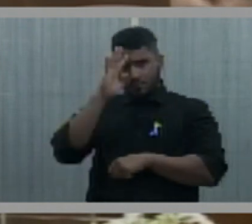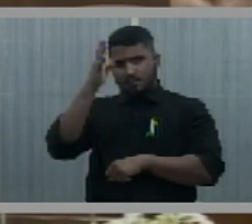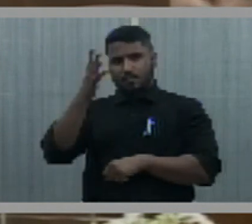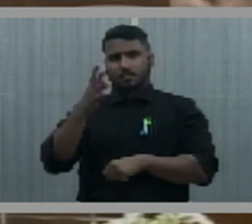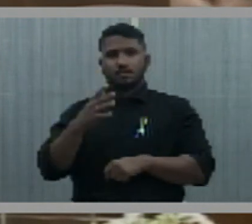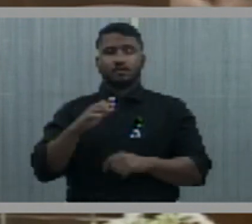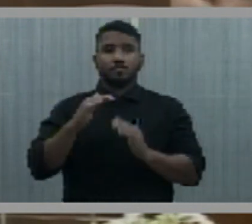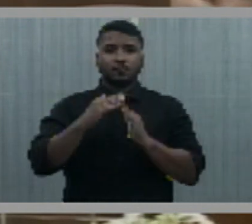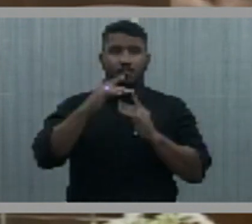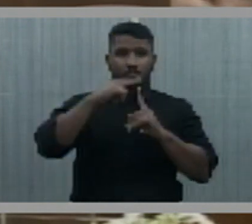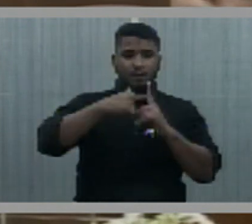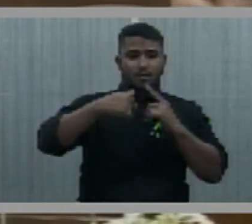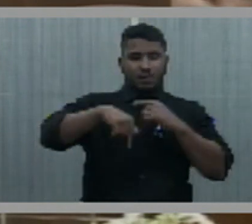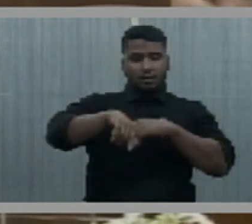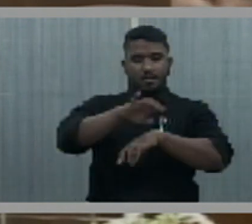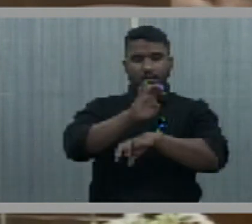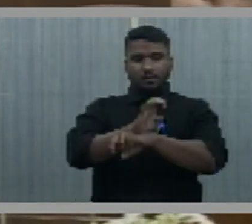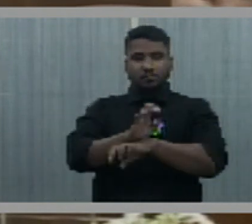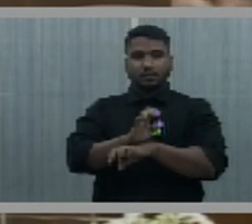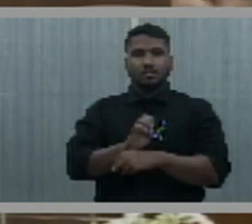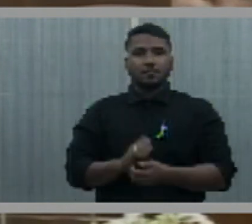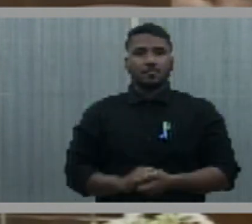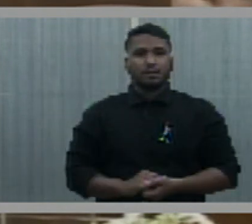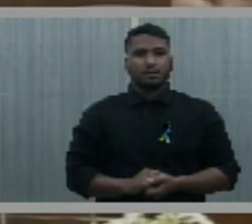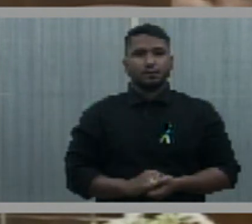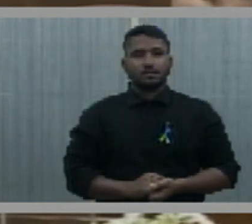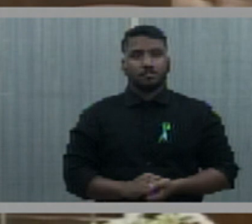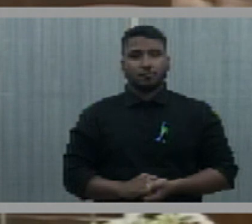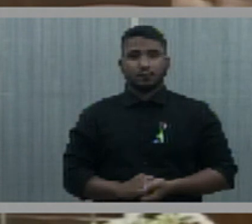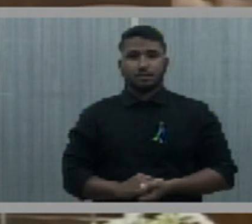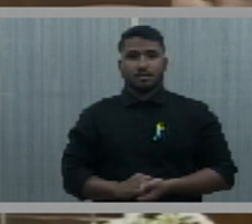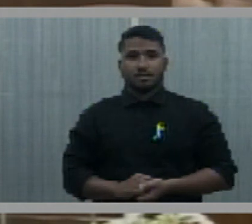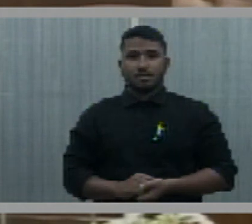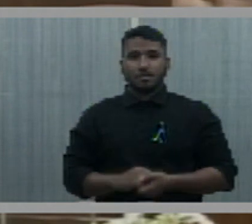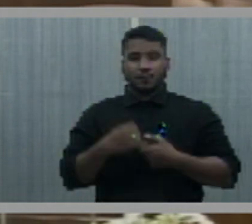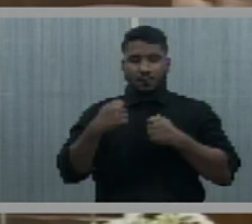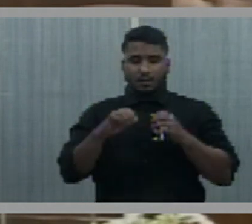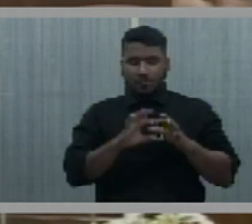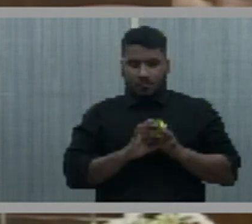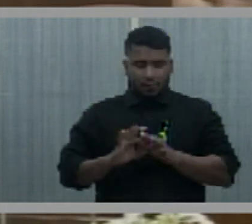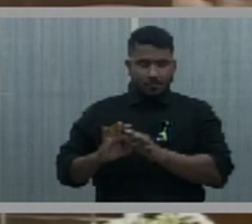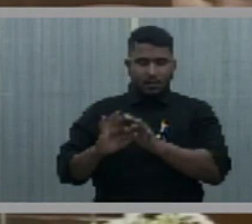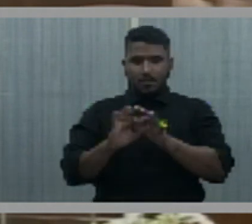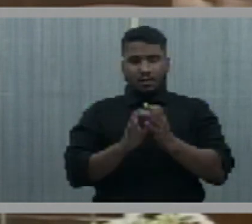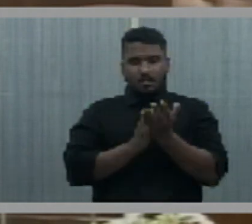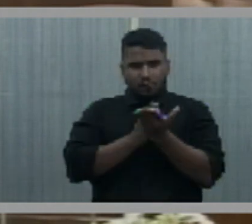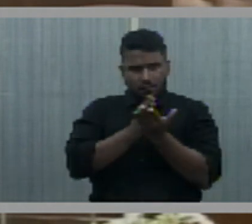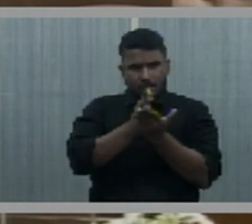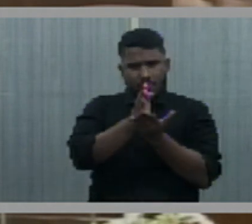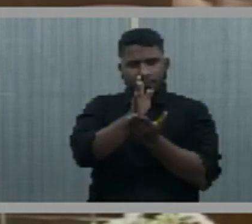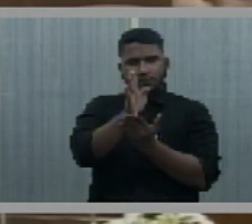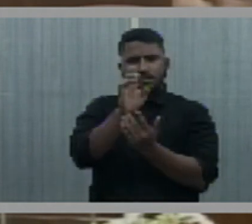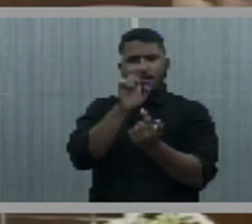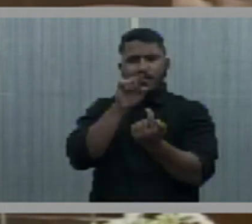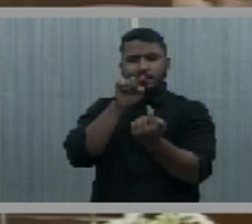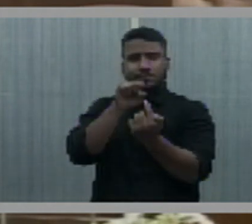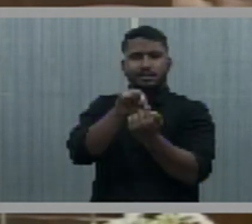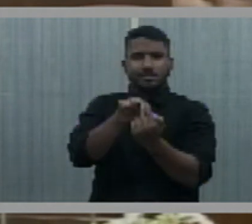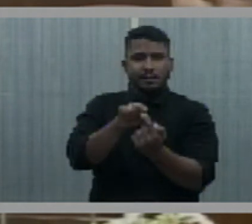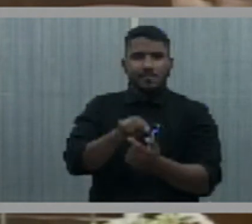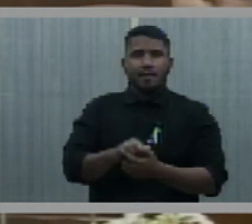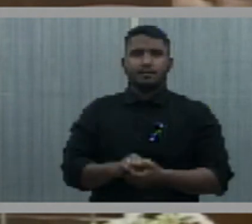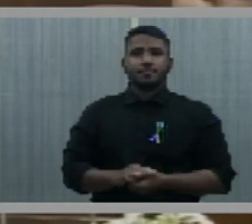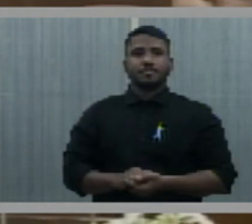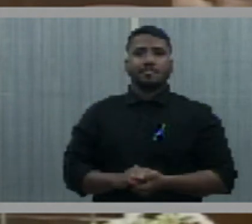A Igreja do Estado, a Igreja e o Estado seguem sempre no mesmo objetivo, este bem comum